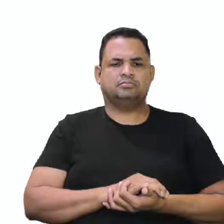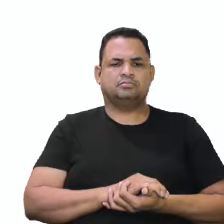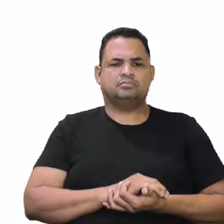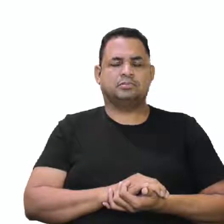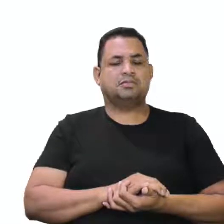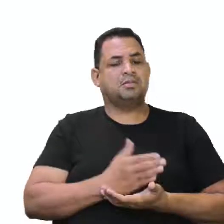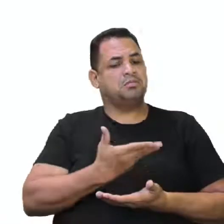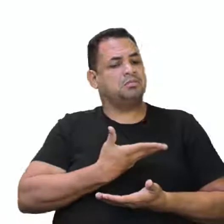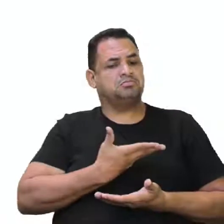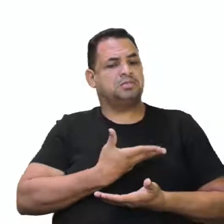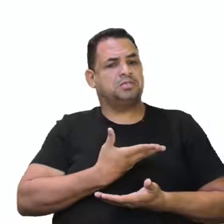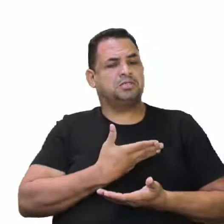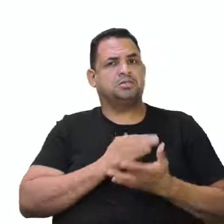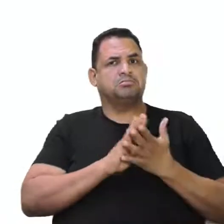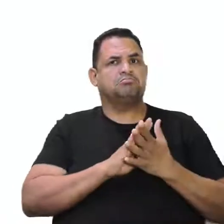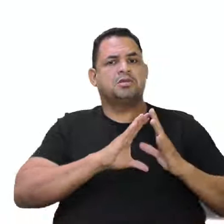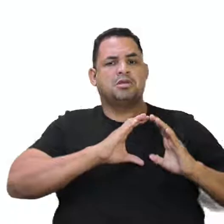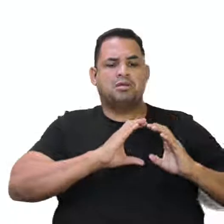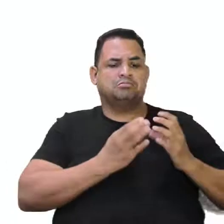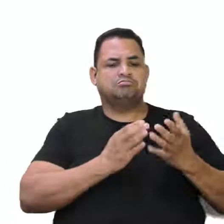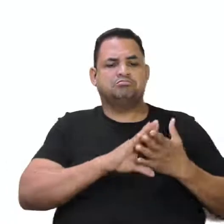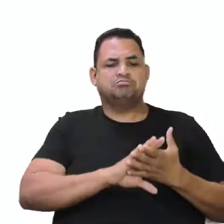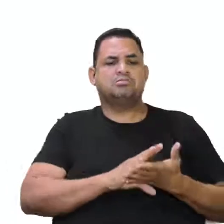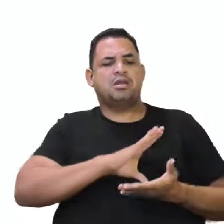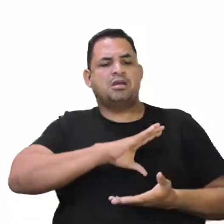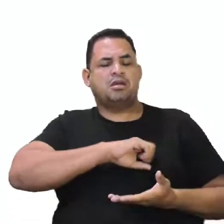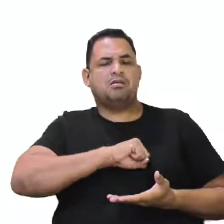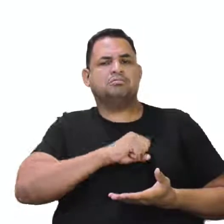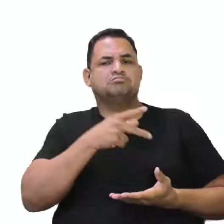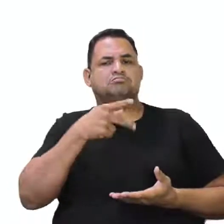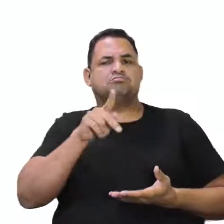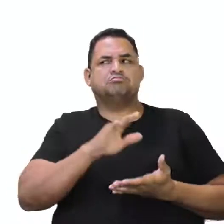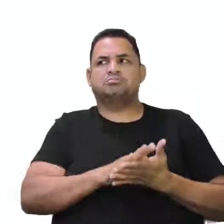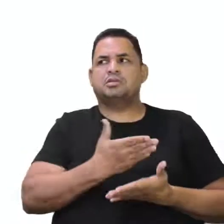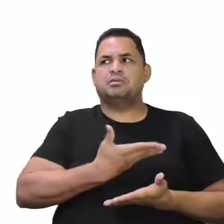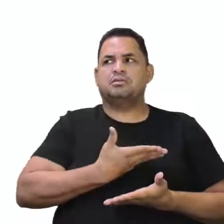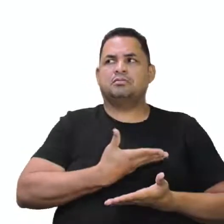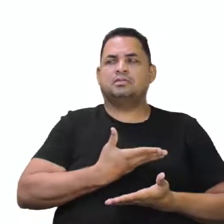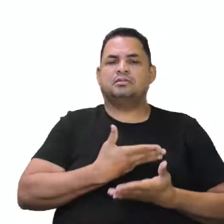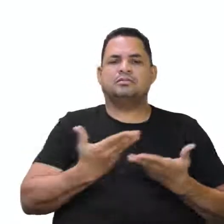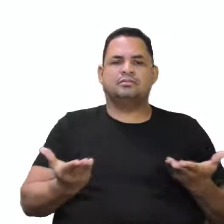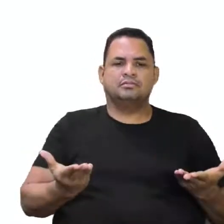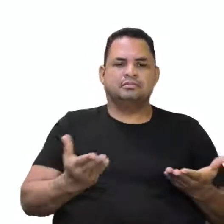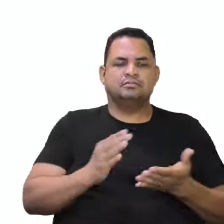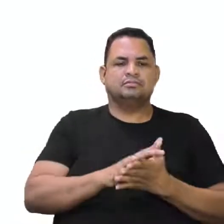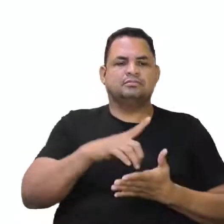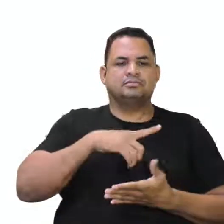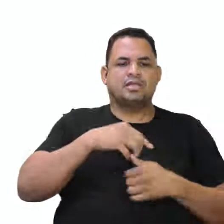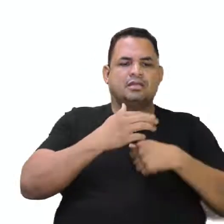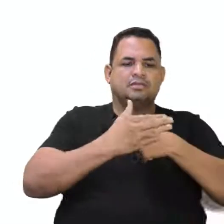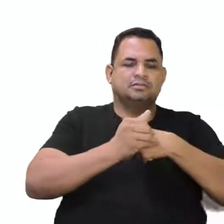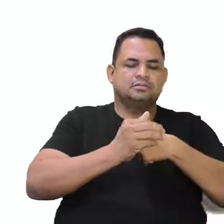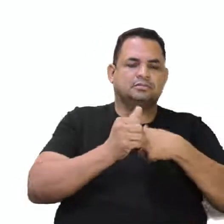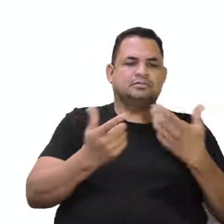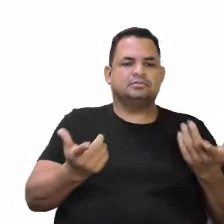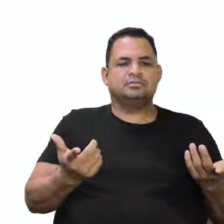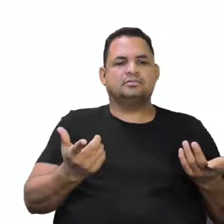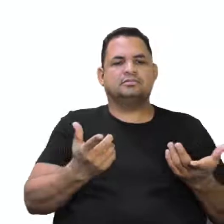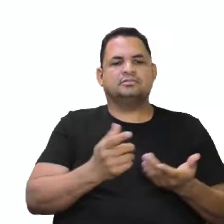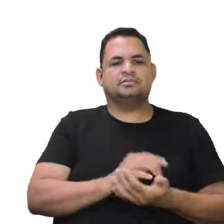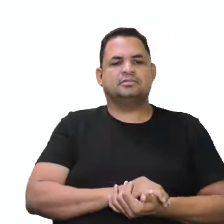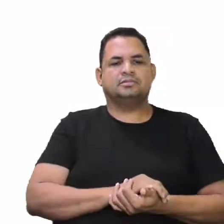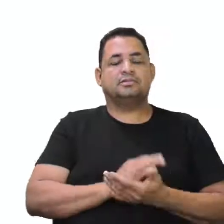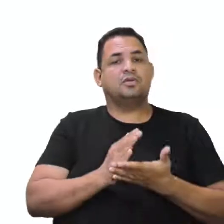friendly, amigável, né? Quando você ama o seu amigo, a sua amiga, tem esse carinho muito grande.